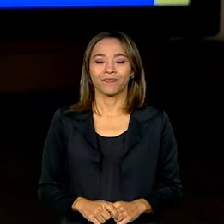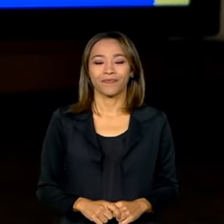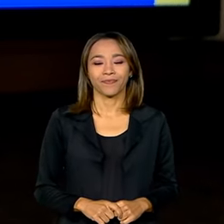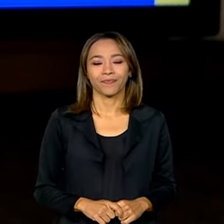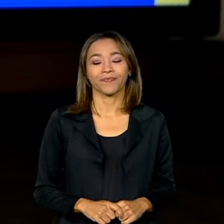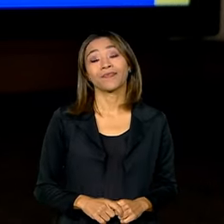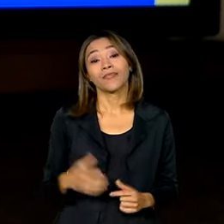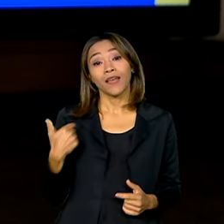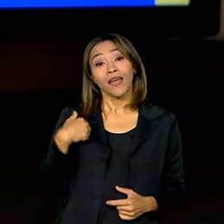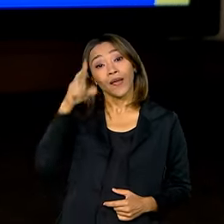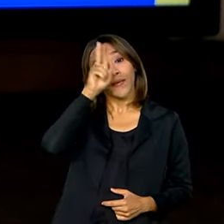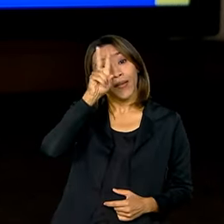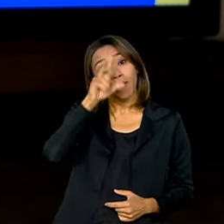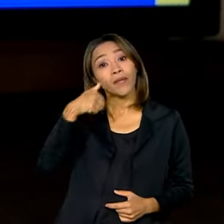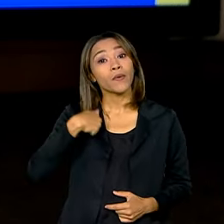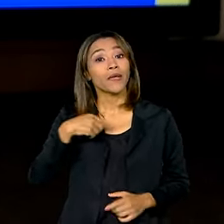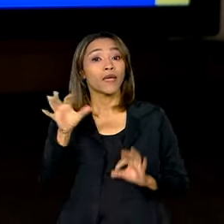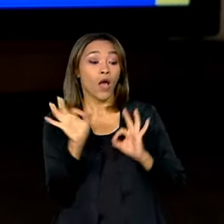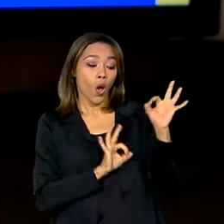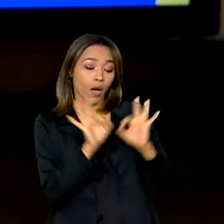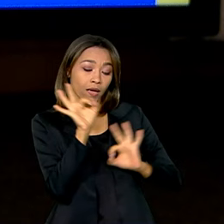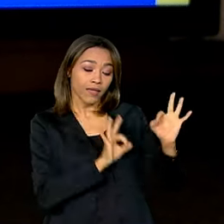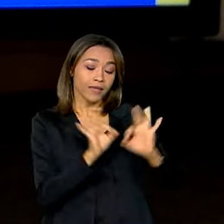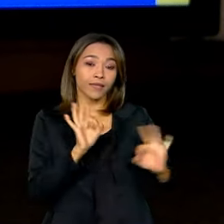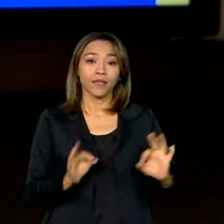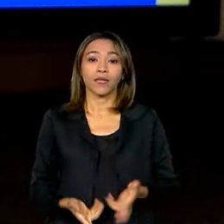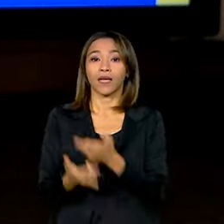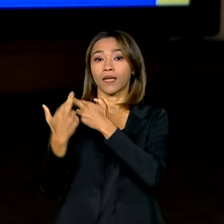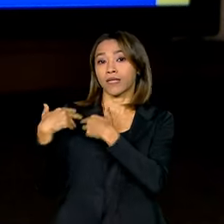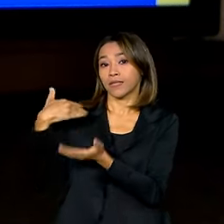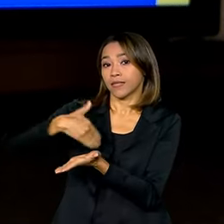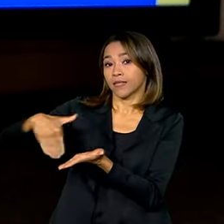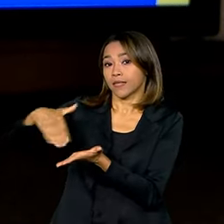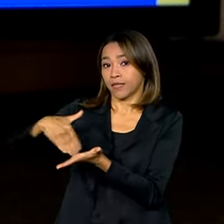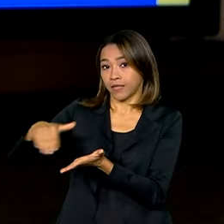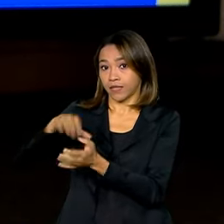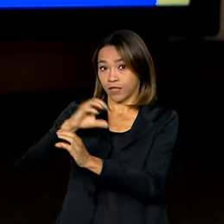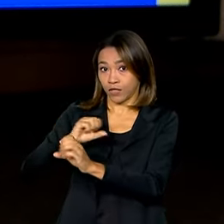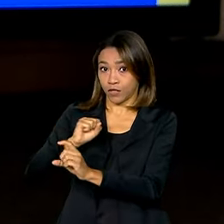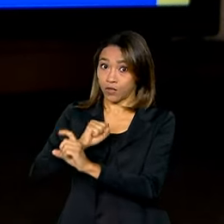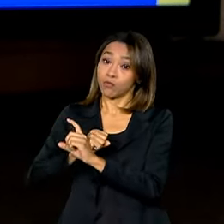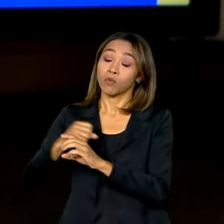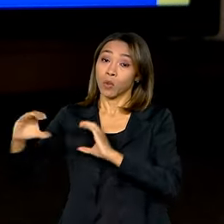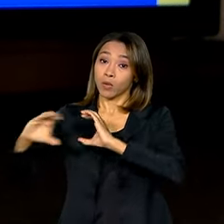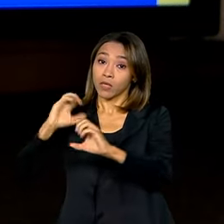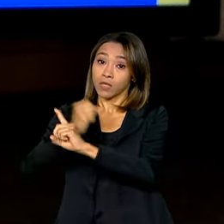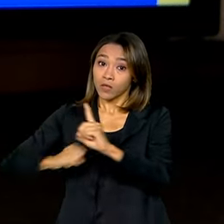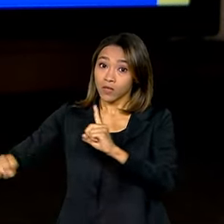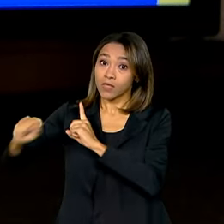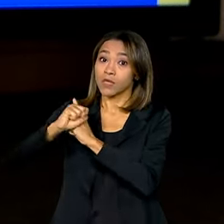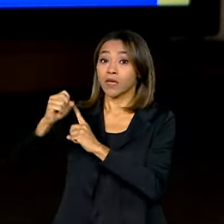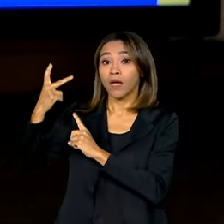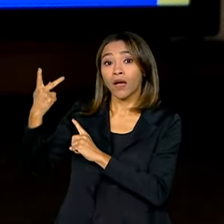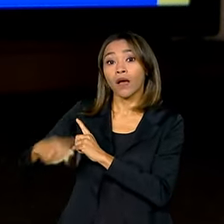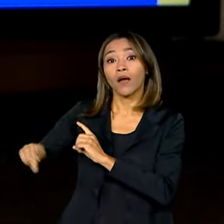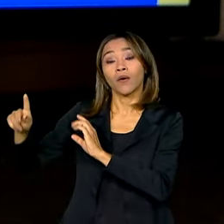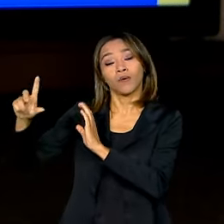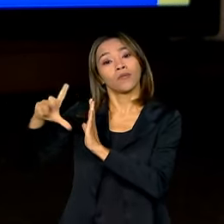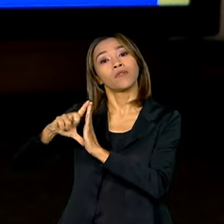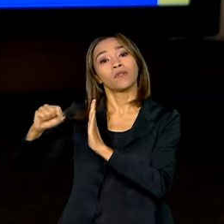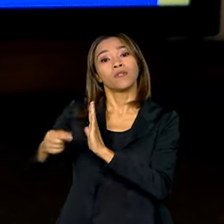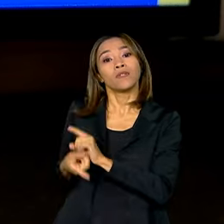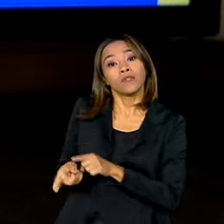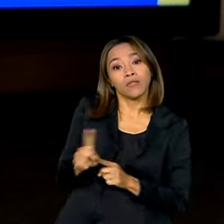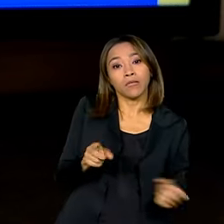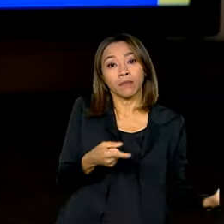Eu lembro a você que essa é uma produção da Secretaria de Comunicação Social da Presidência da República em parceria com a Empresa Brasil de Comunicação. Você